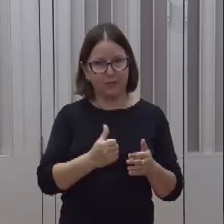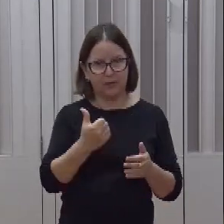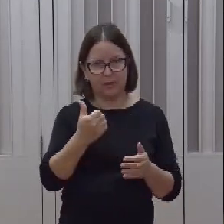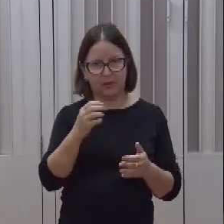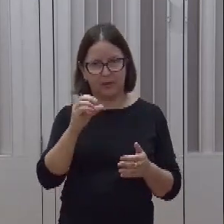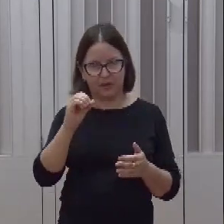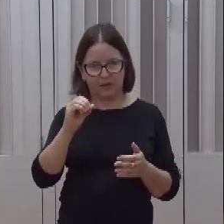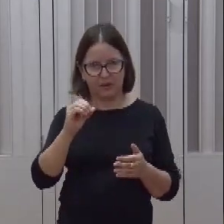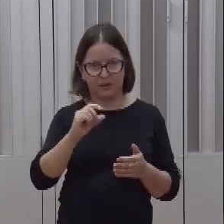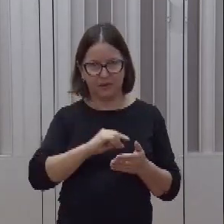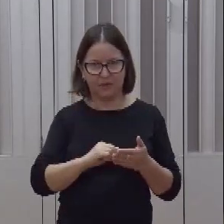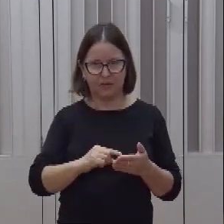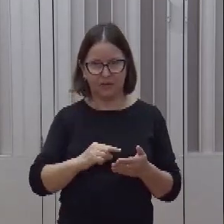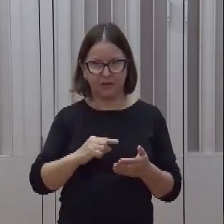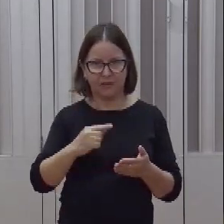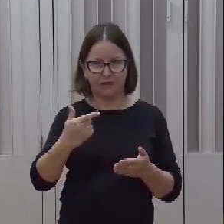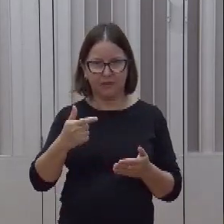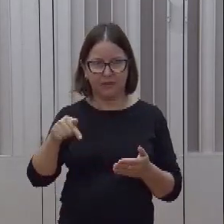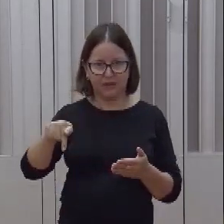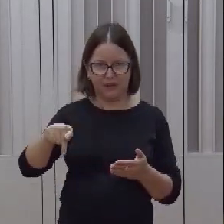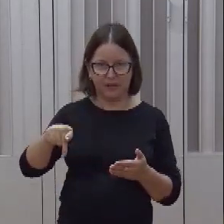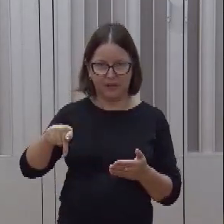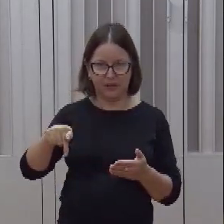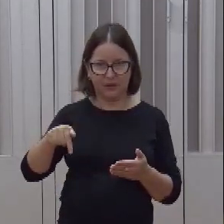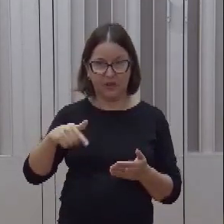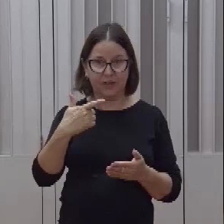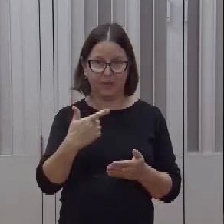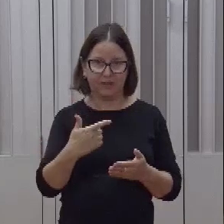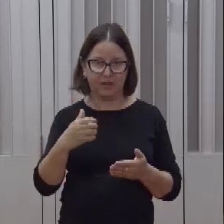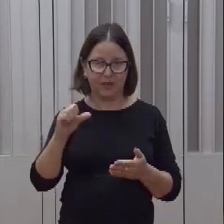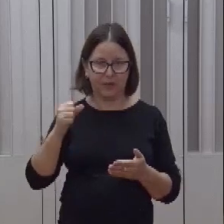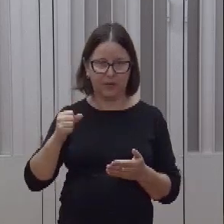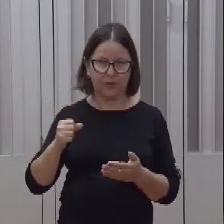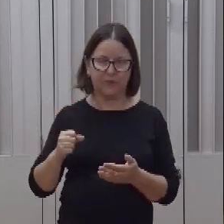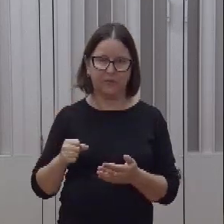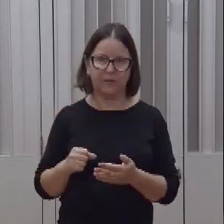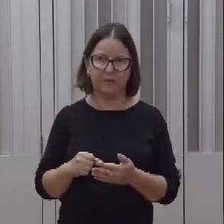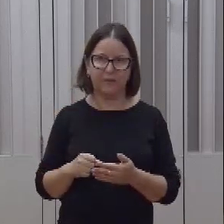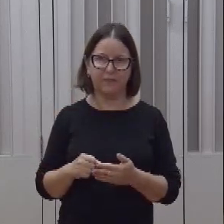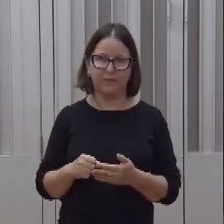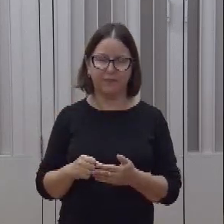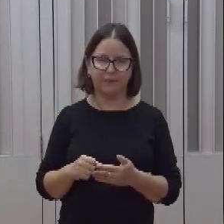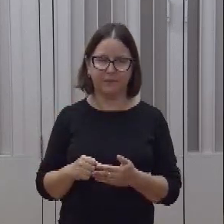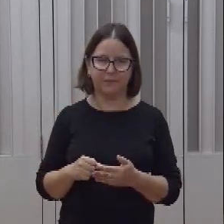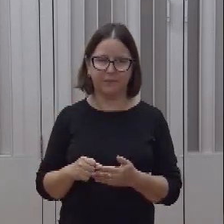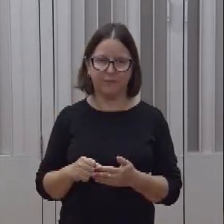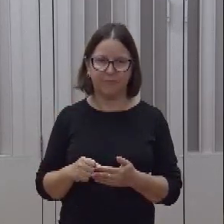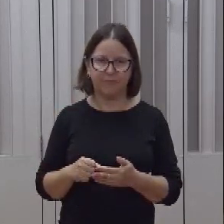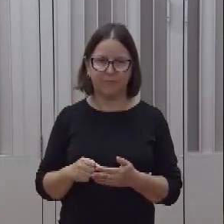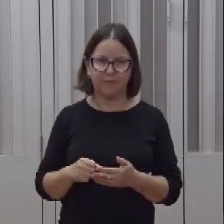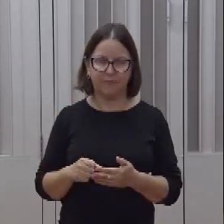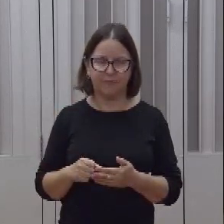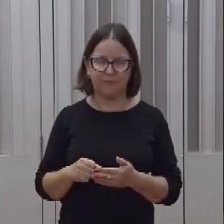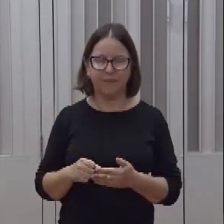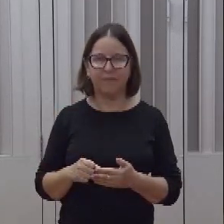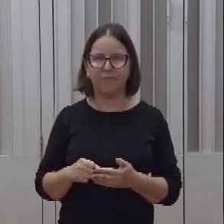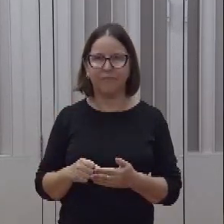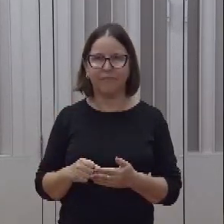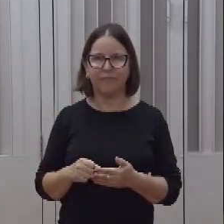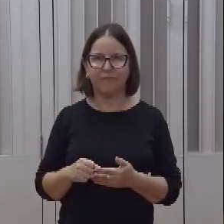28. A luz de cortar e jogar no fogo. João